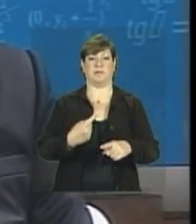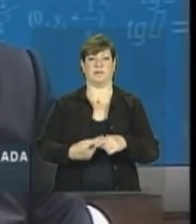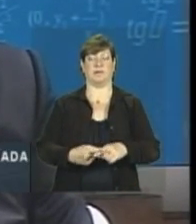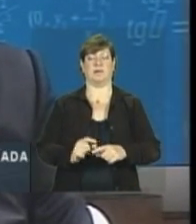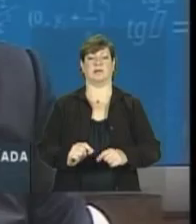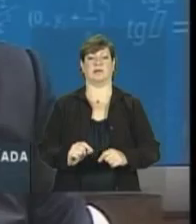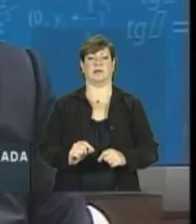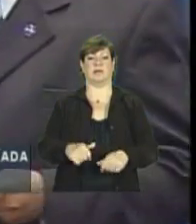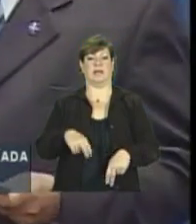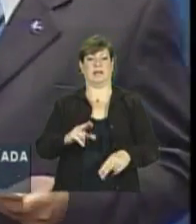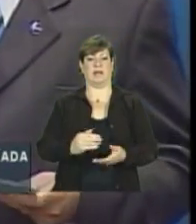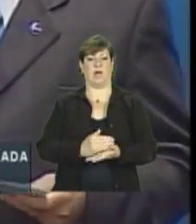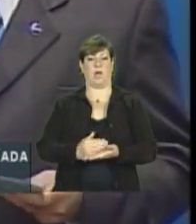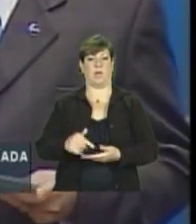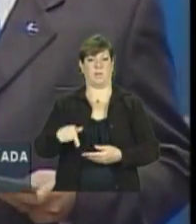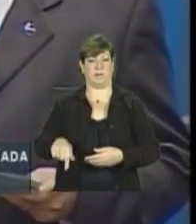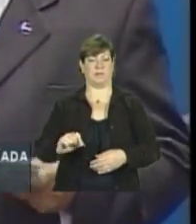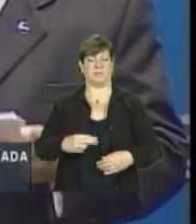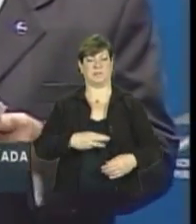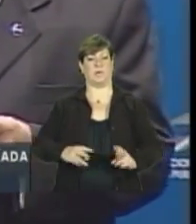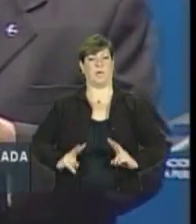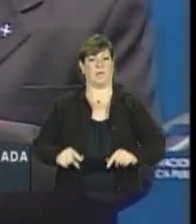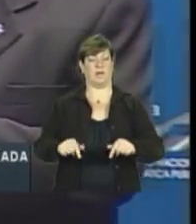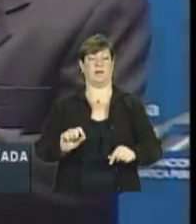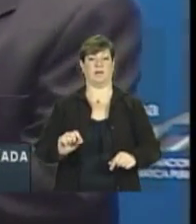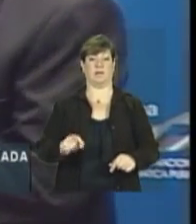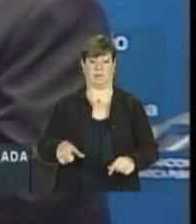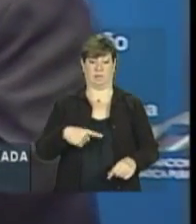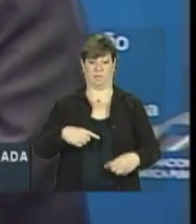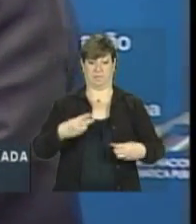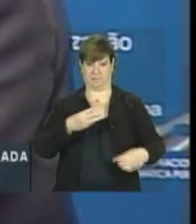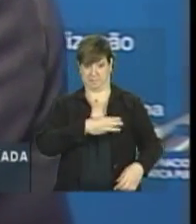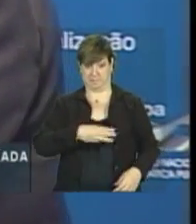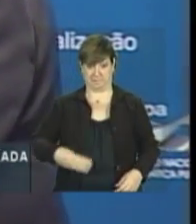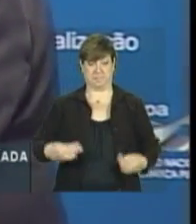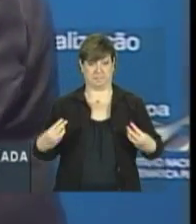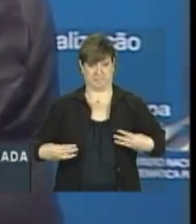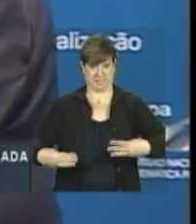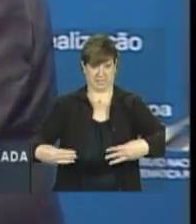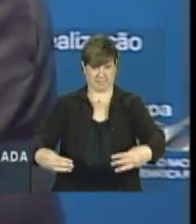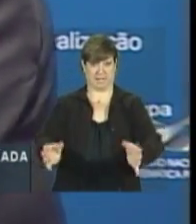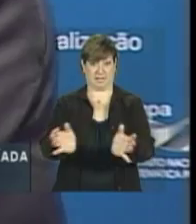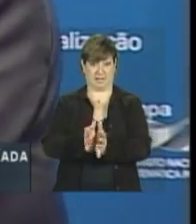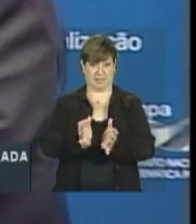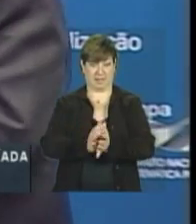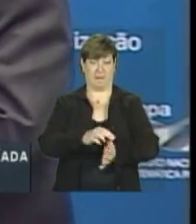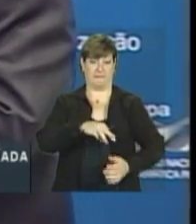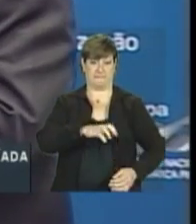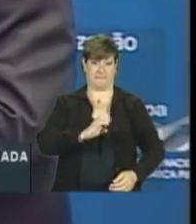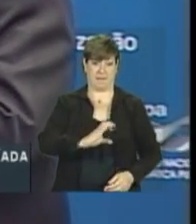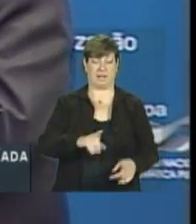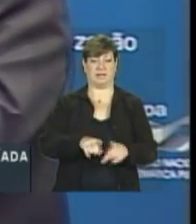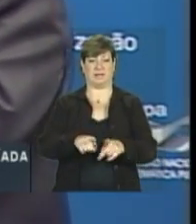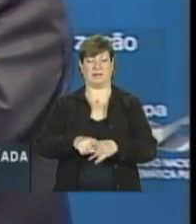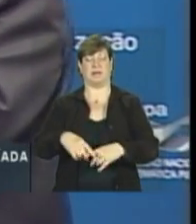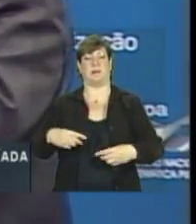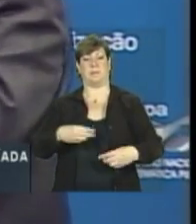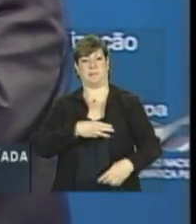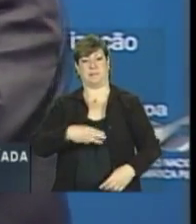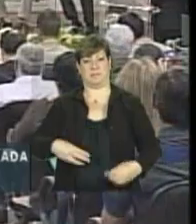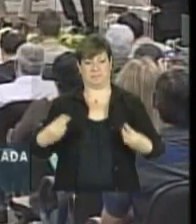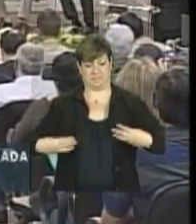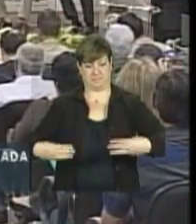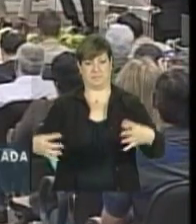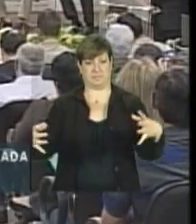determinou que o Ministério da Educação e o Ministério da Ciência e Tecnologia operem juntos. Para sempre. Essa aqui é a sua